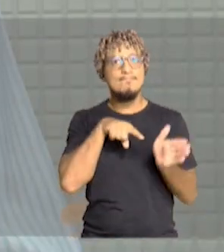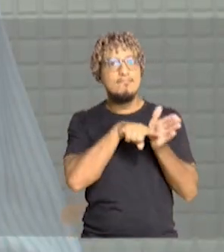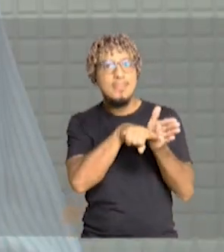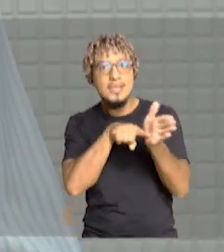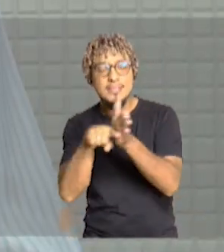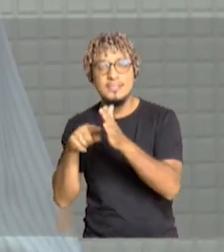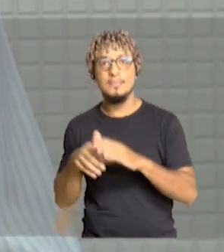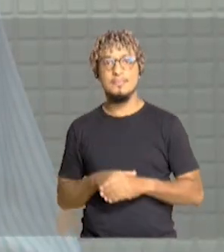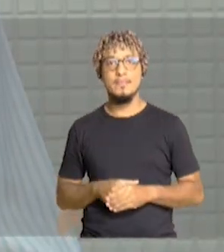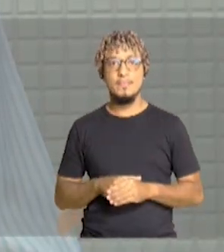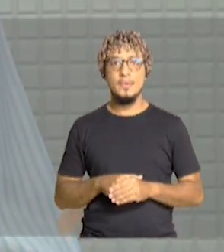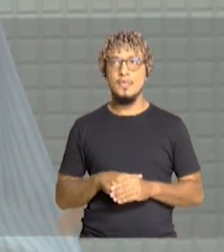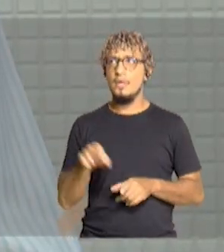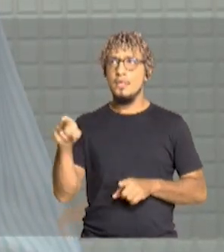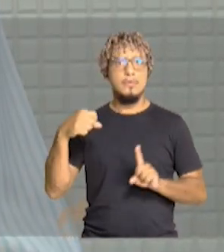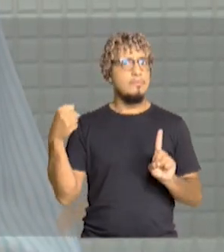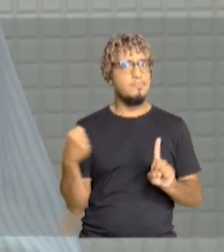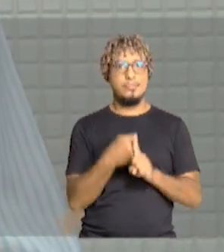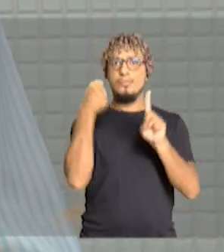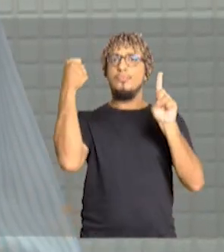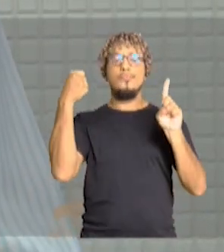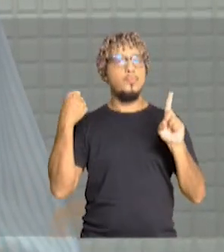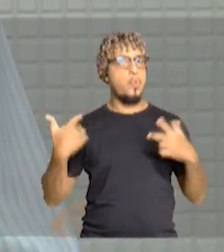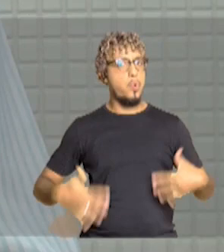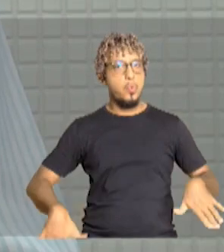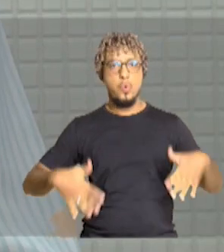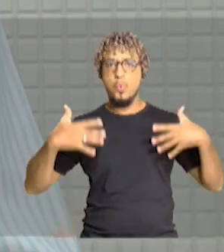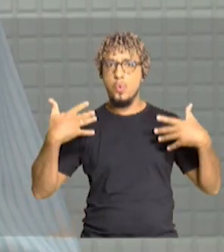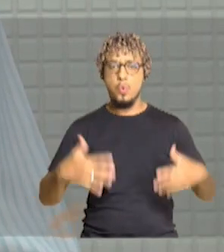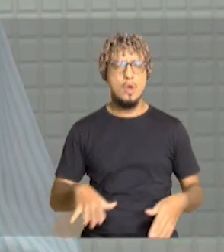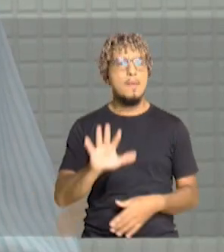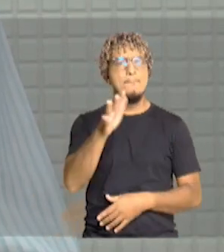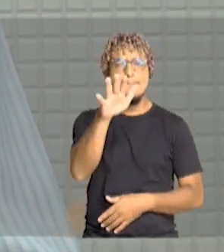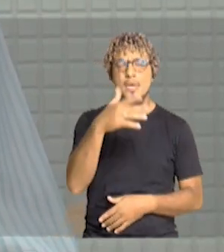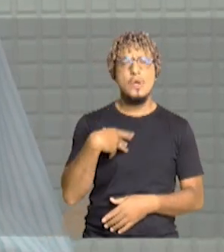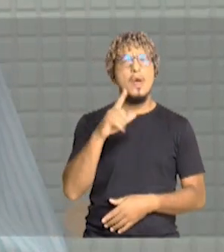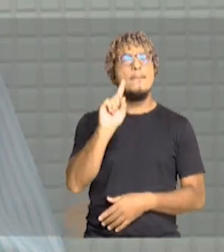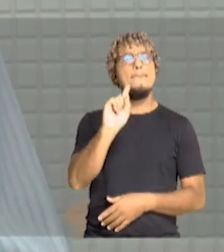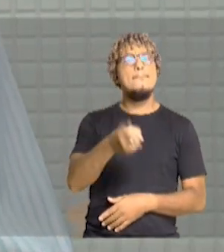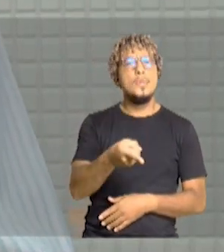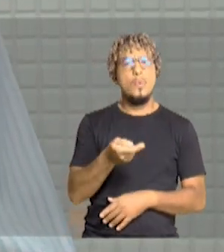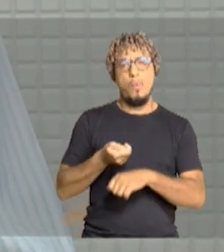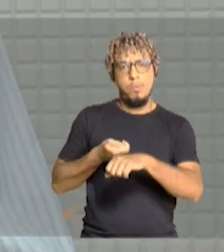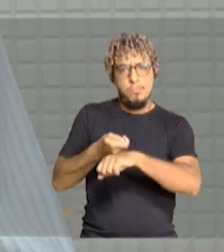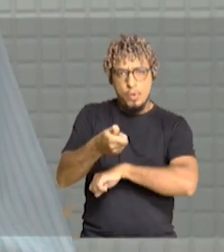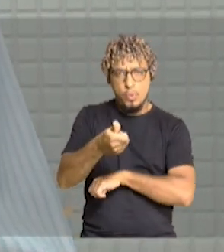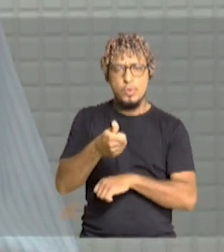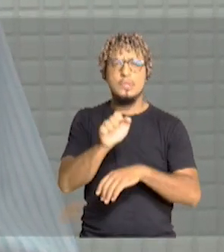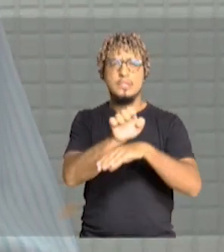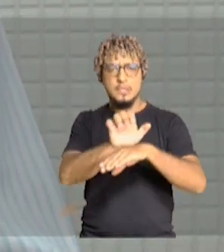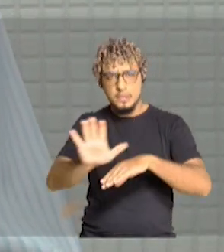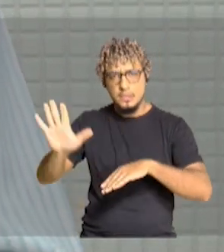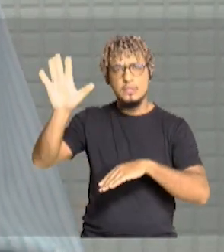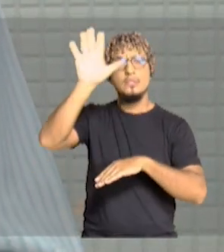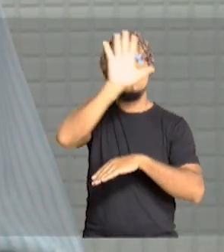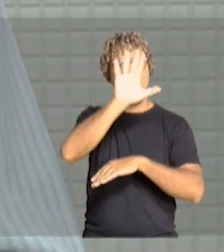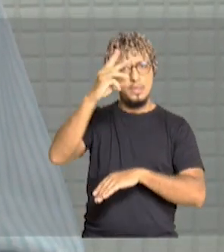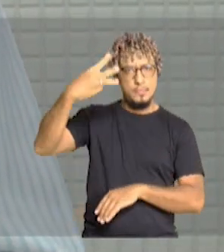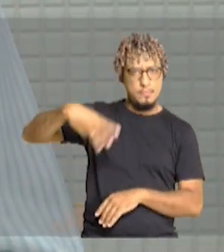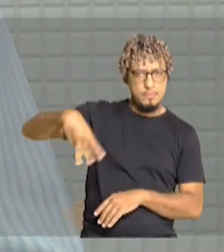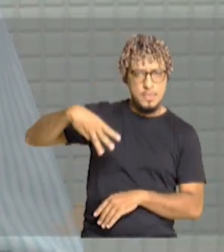o impacto disso é muito grande são cerca de mil bolsas em todo o estado do Maranhão